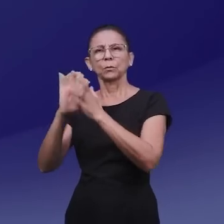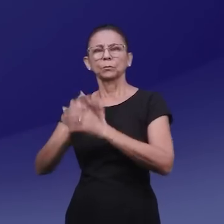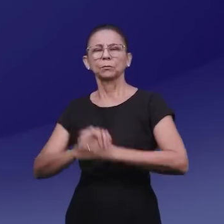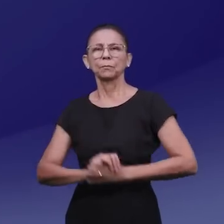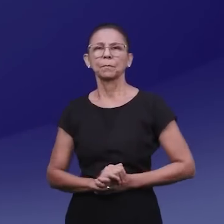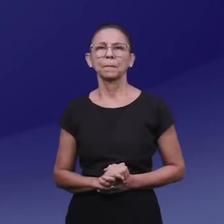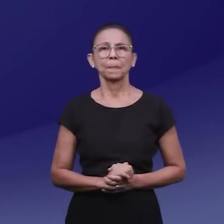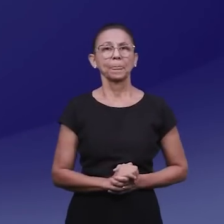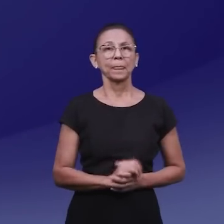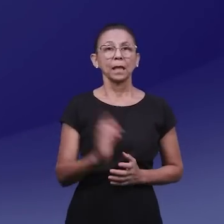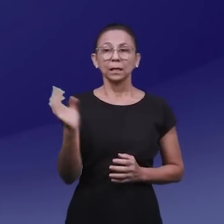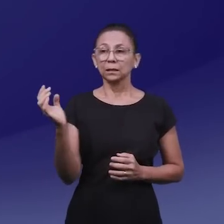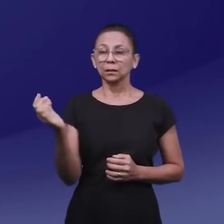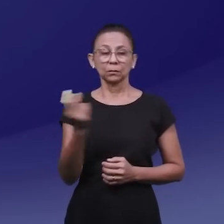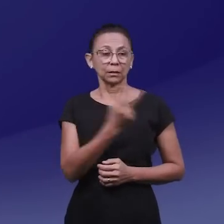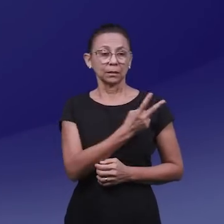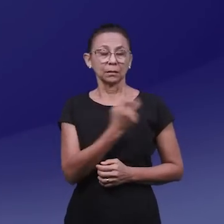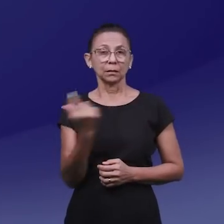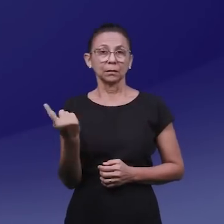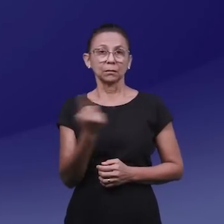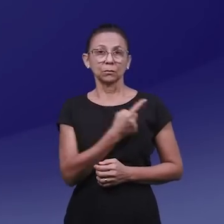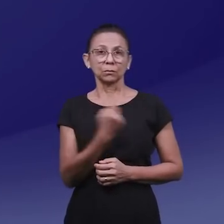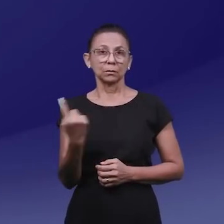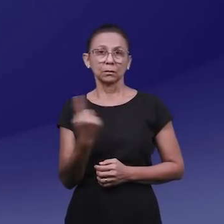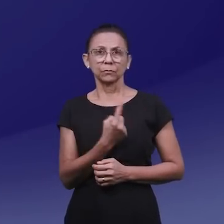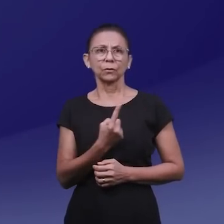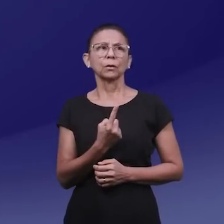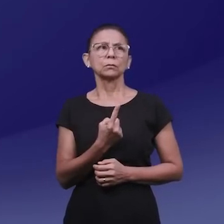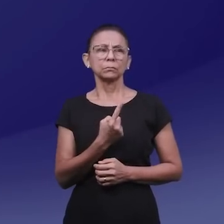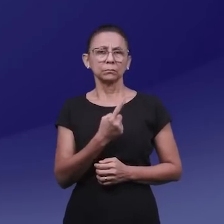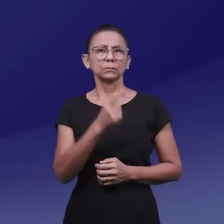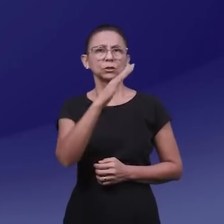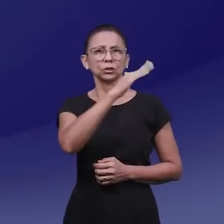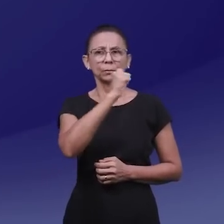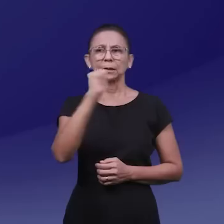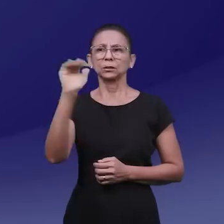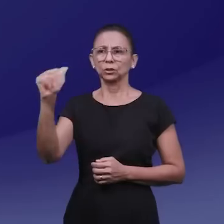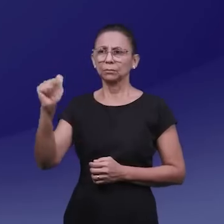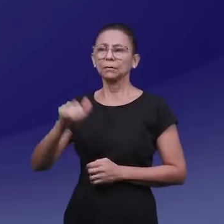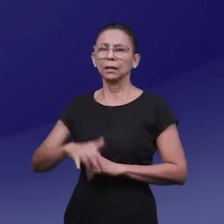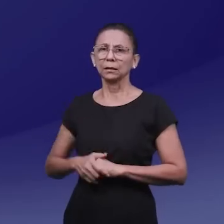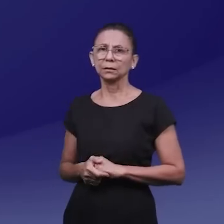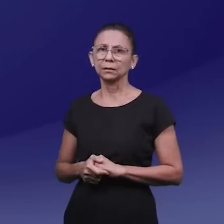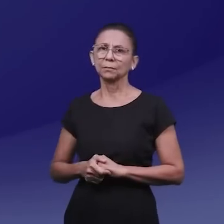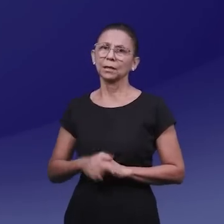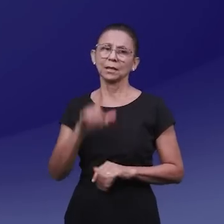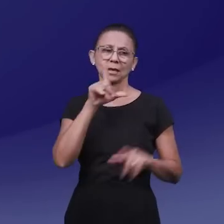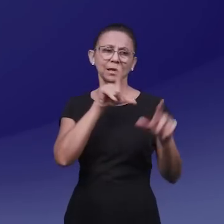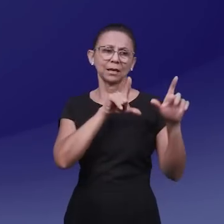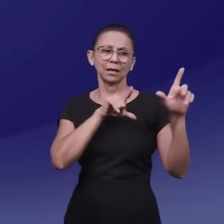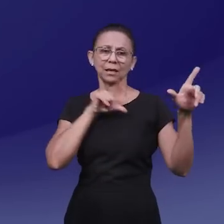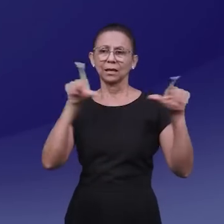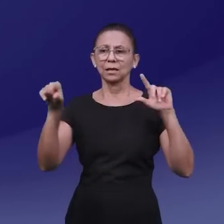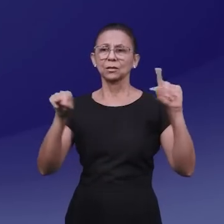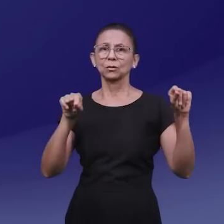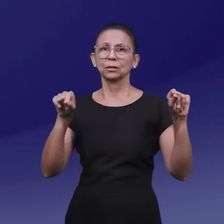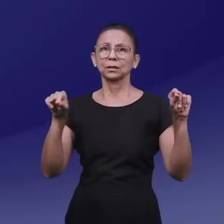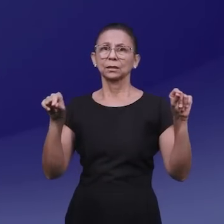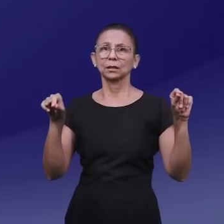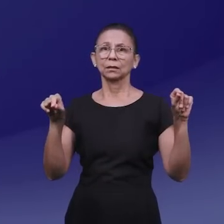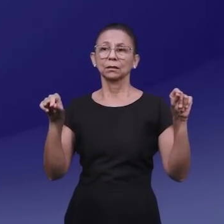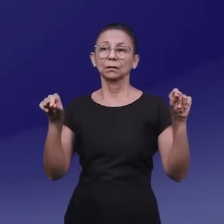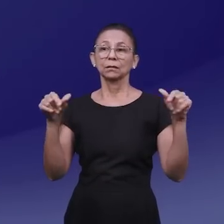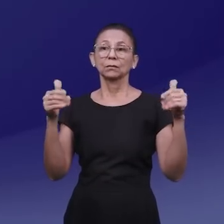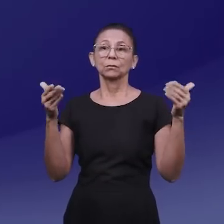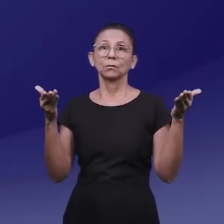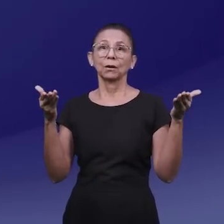elas tinham azeite e tinham lâmpada e tinham fogo. A igreja que vai ser arrebatada é a igreja